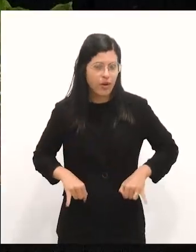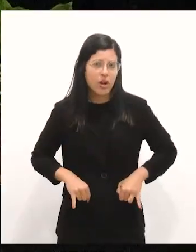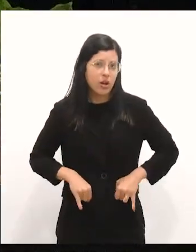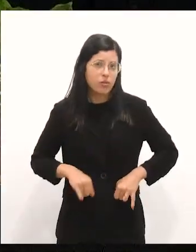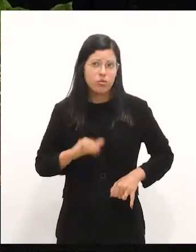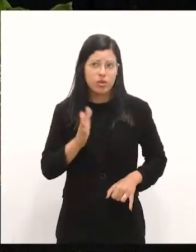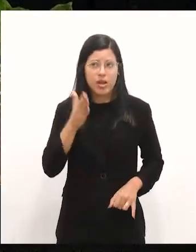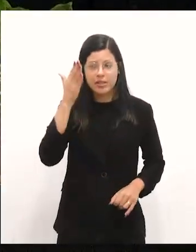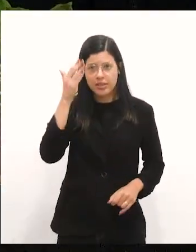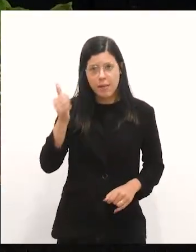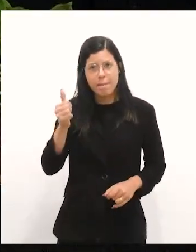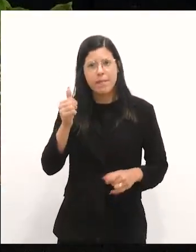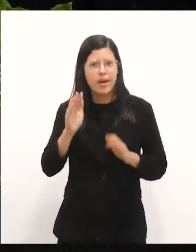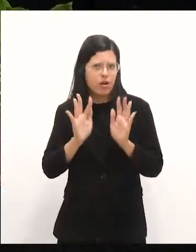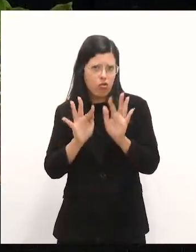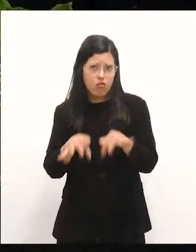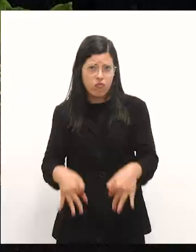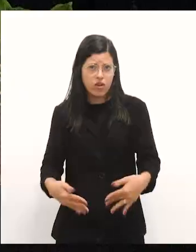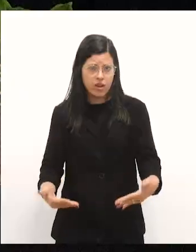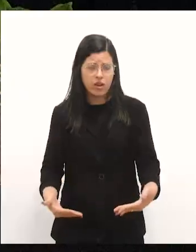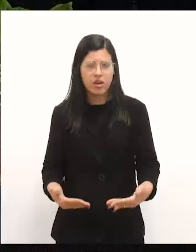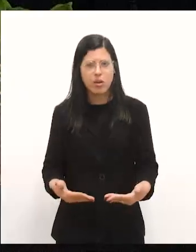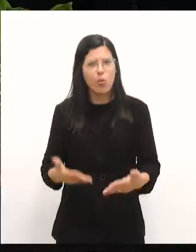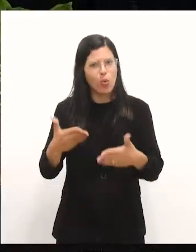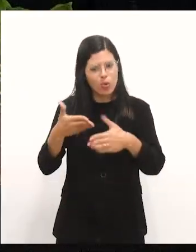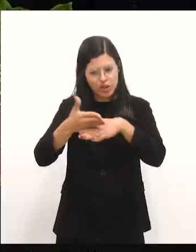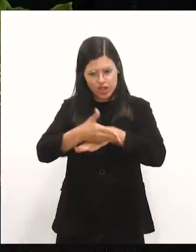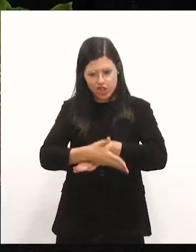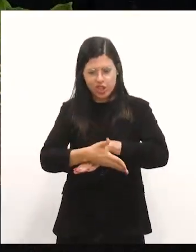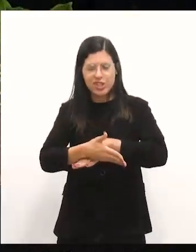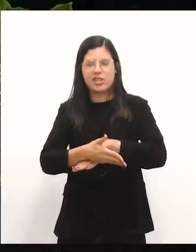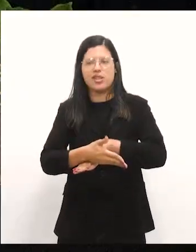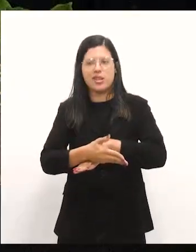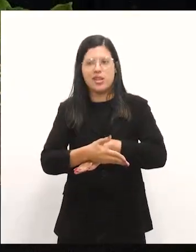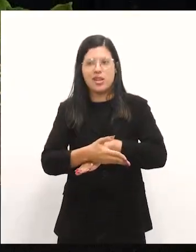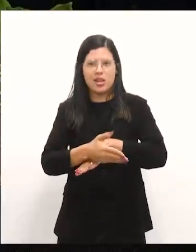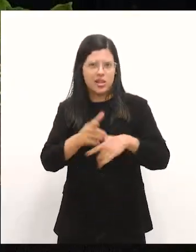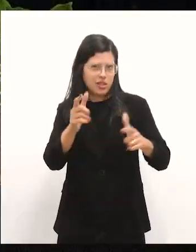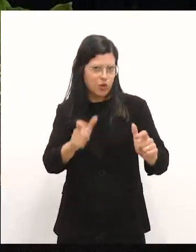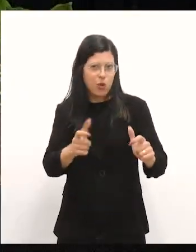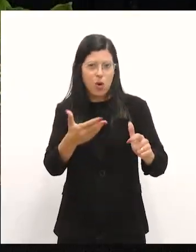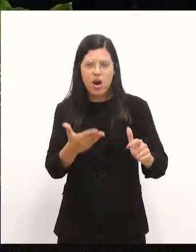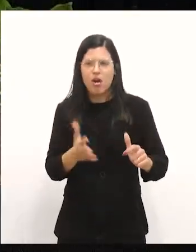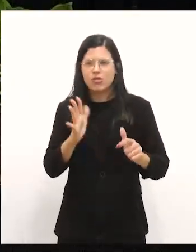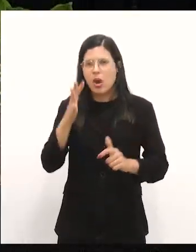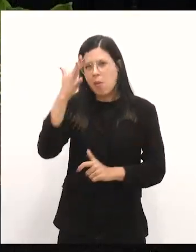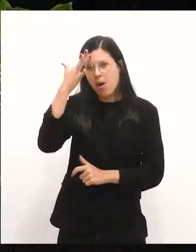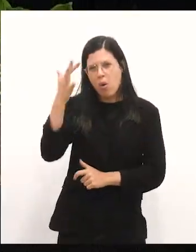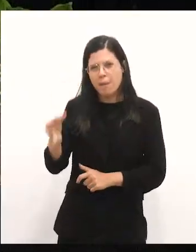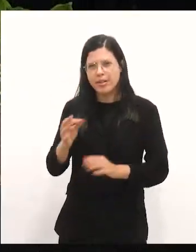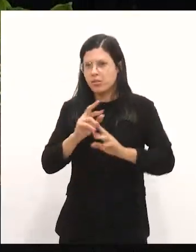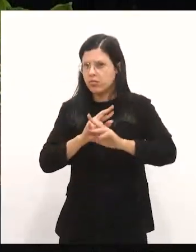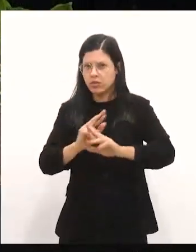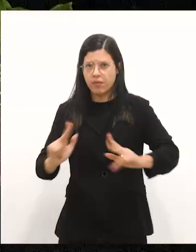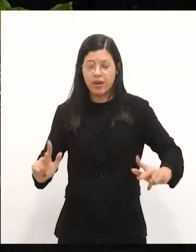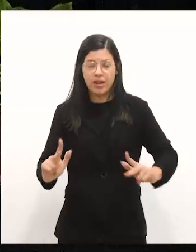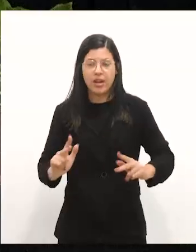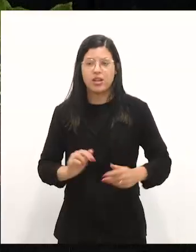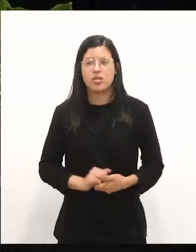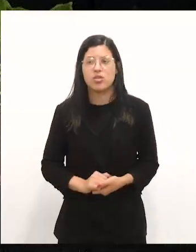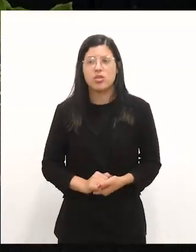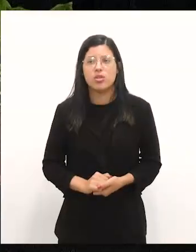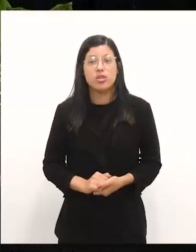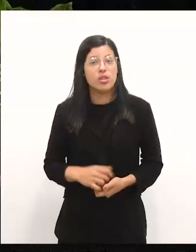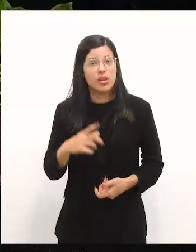ele sabia que era o fim. É isso. Então, quando ele chega lá, já é uma compreensão diferente, né? É isso. De